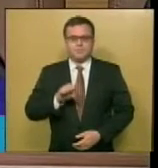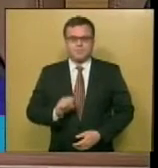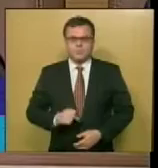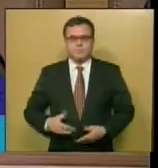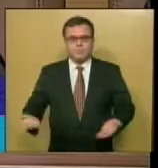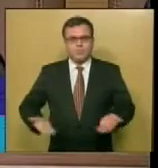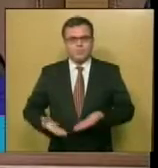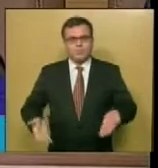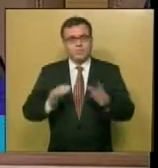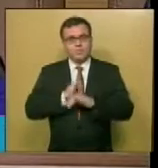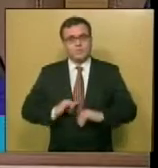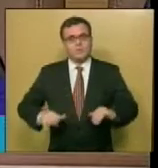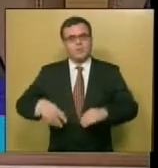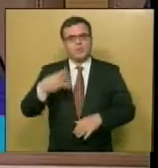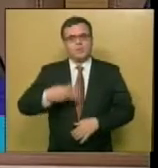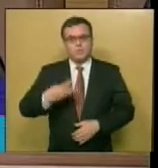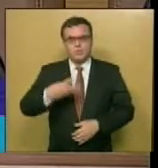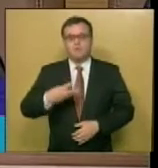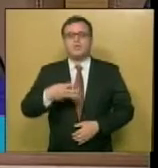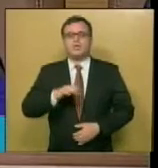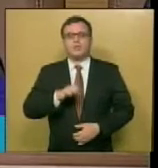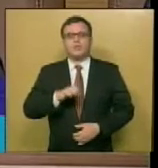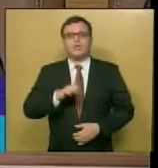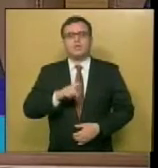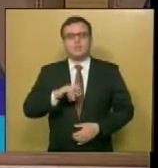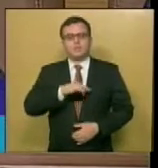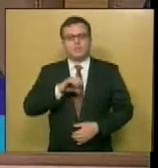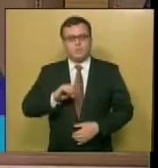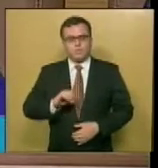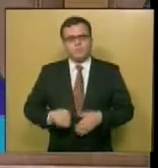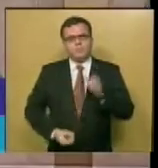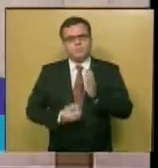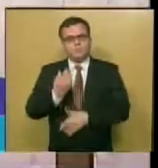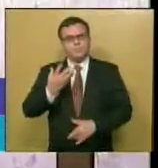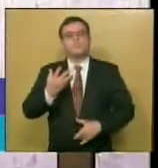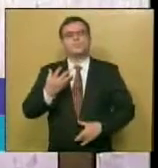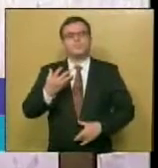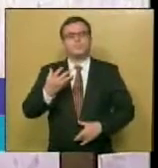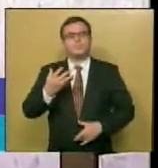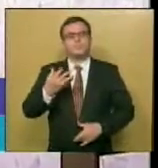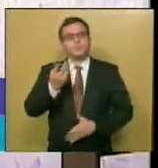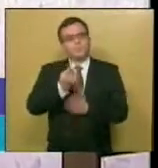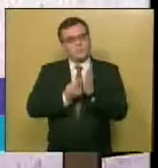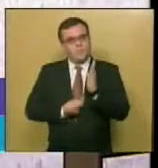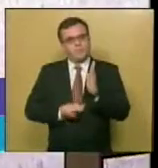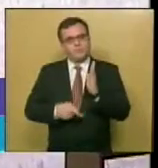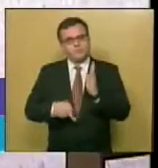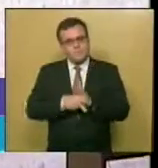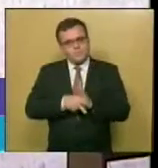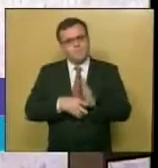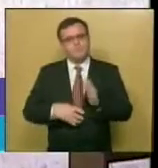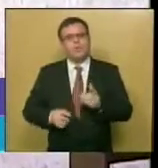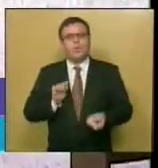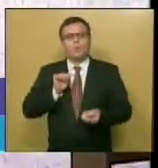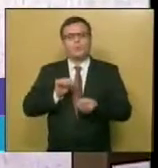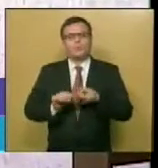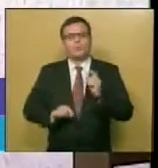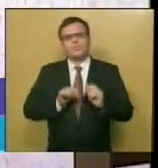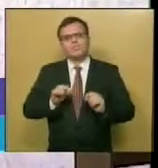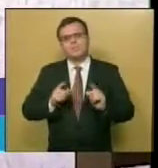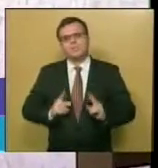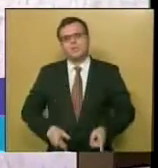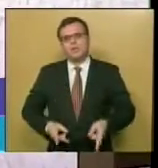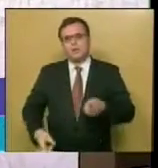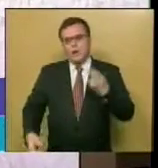lançar a terceira edição do projeto Realizadores. O objetivo do projeto é manter viva